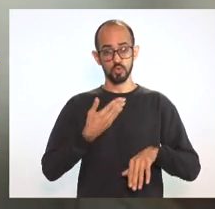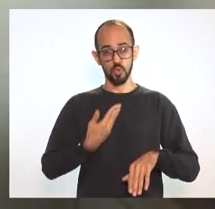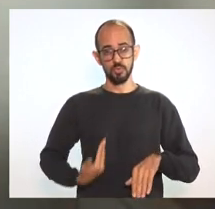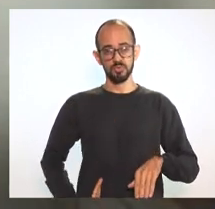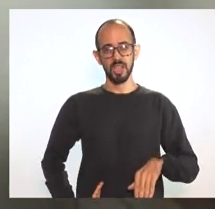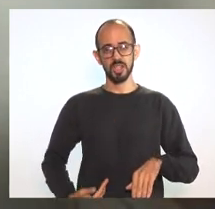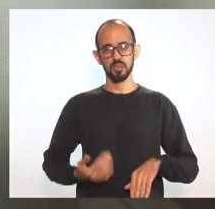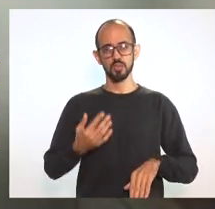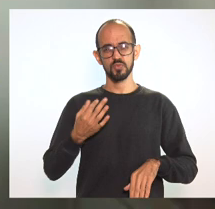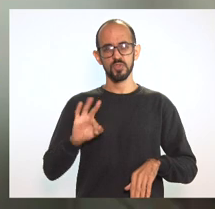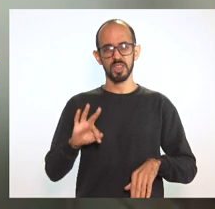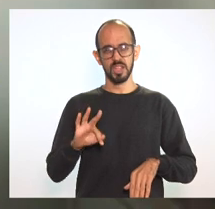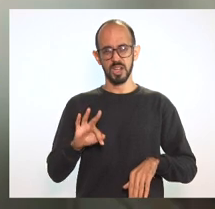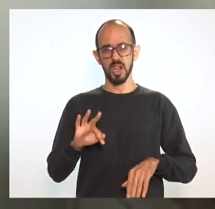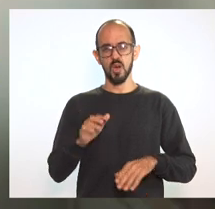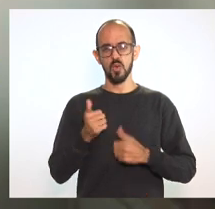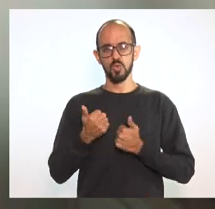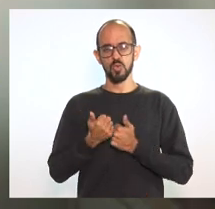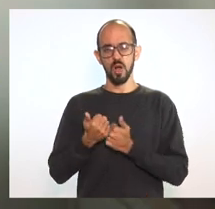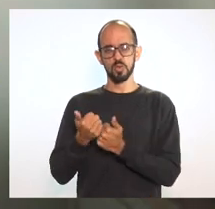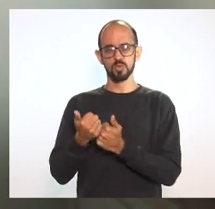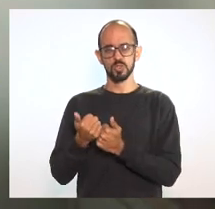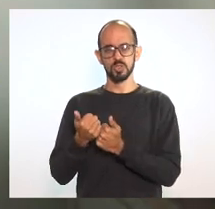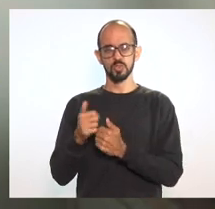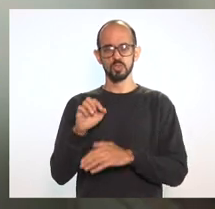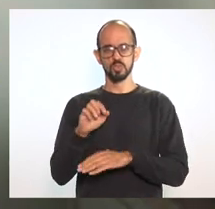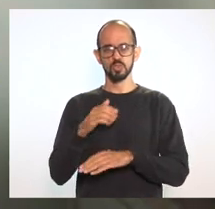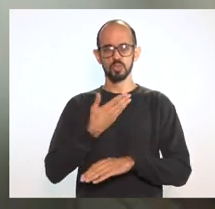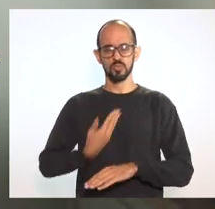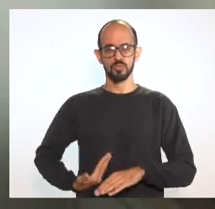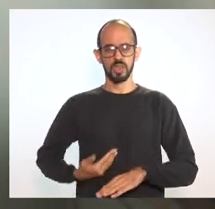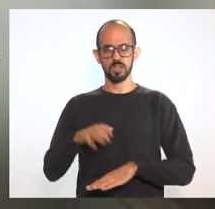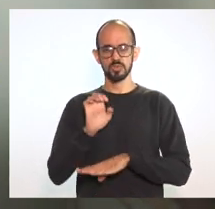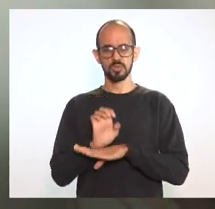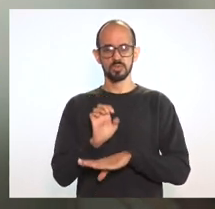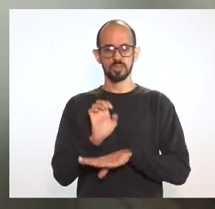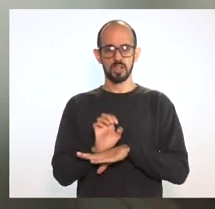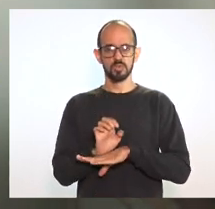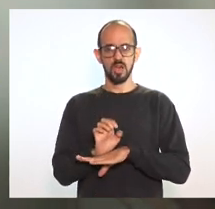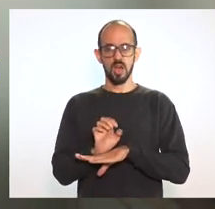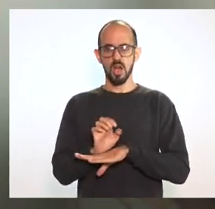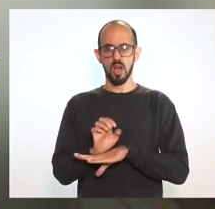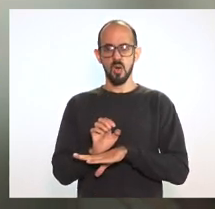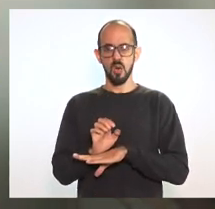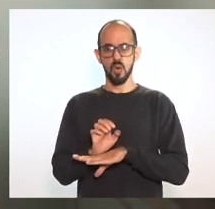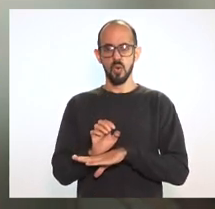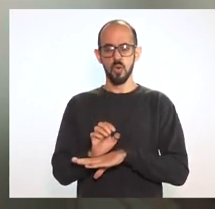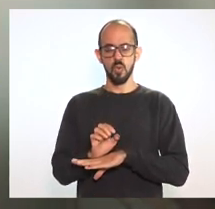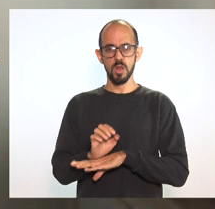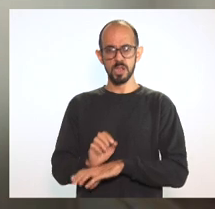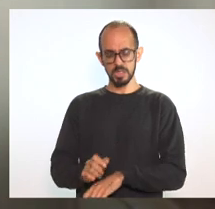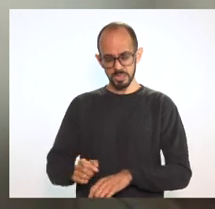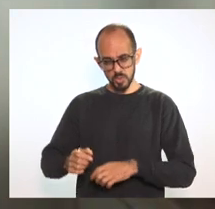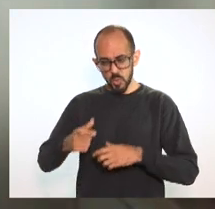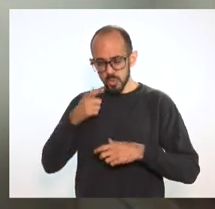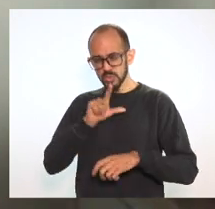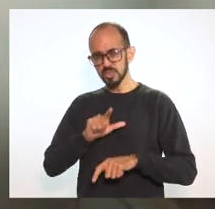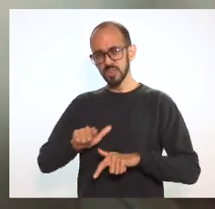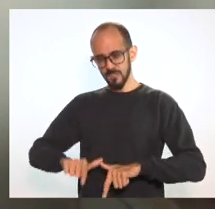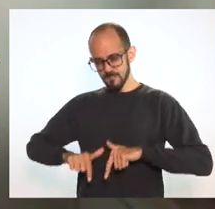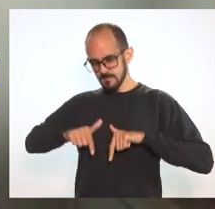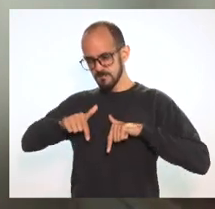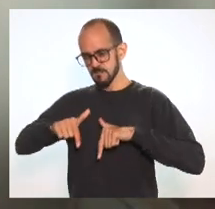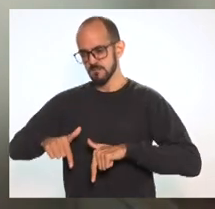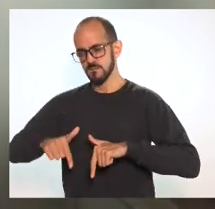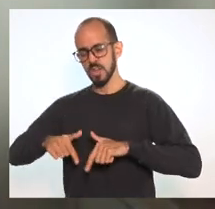o auxílio dos estaduais e dos municipais, enfrentem esse problema de frente, mas